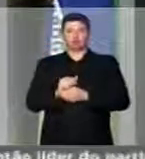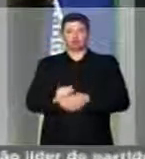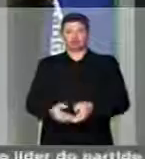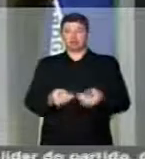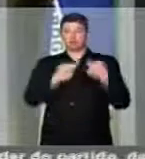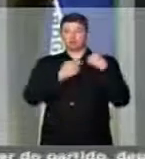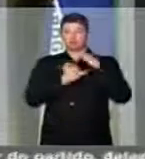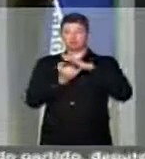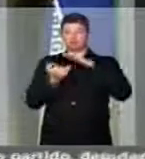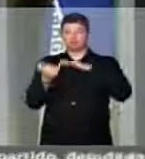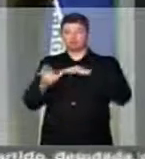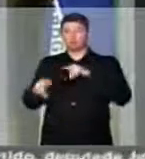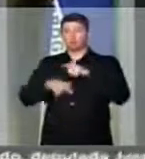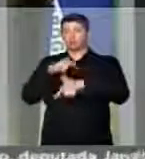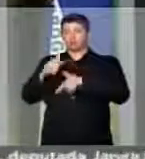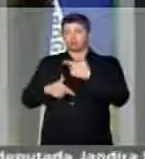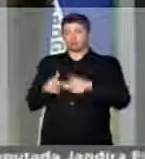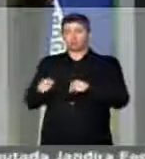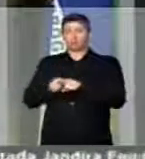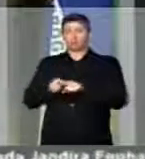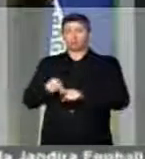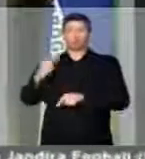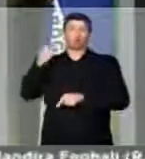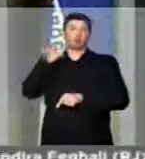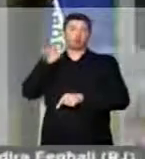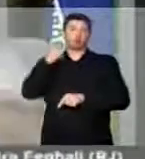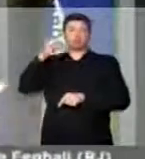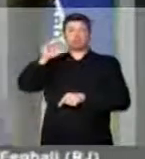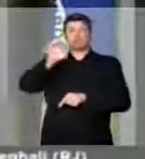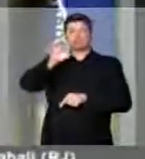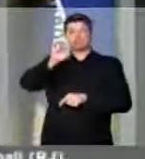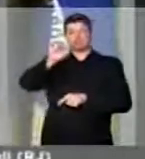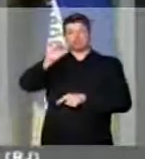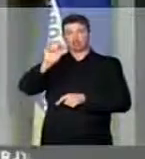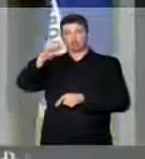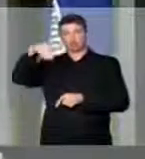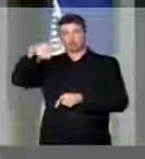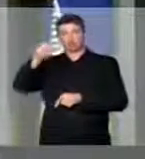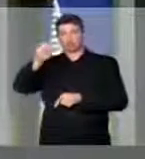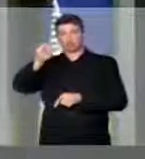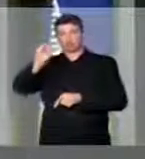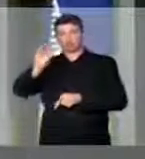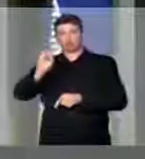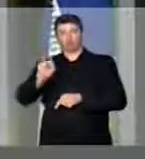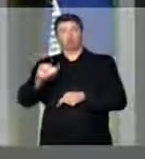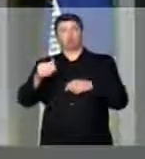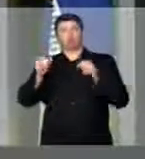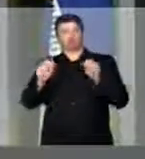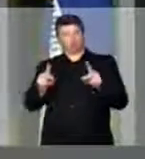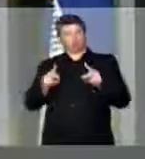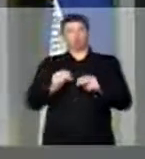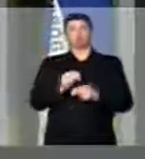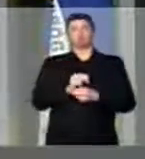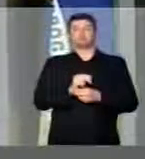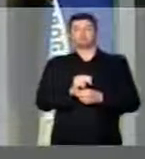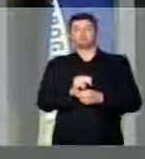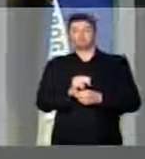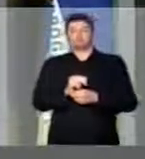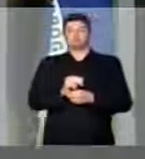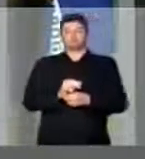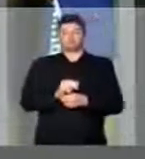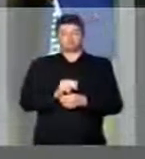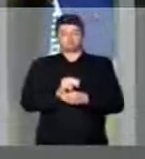papel institucional e do trabalho do juiz Sérgio Moro. Pois bem, o